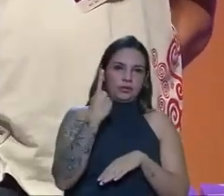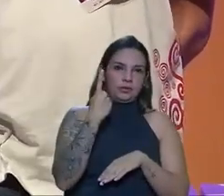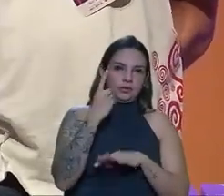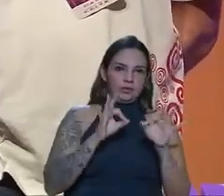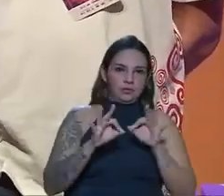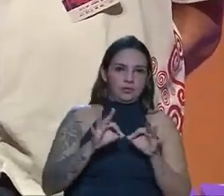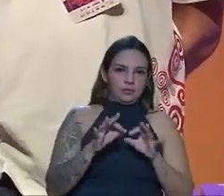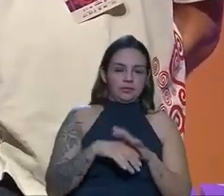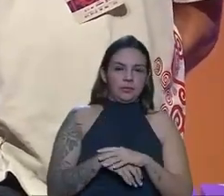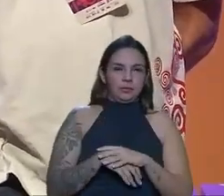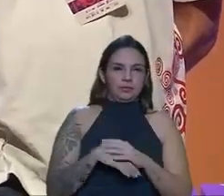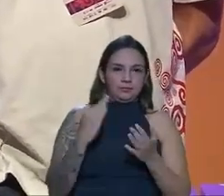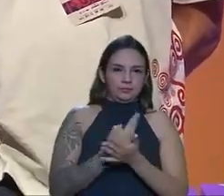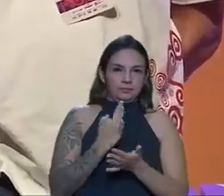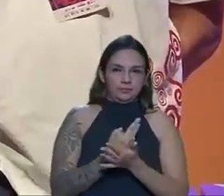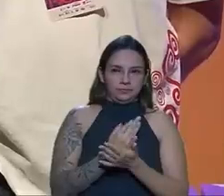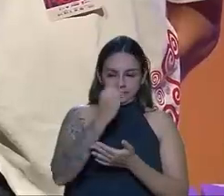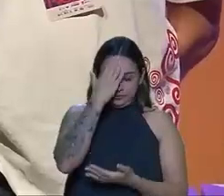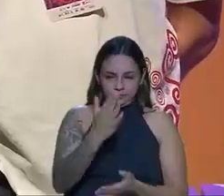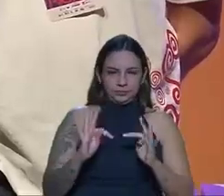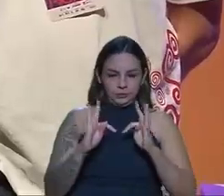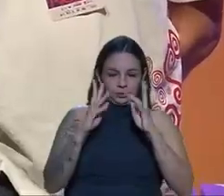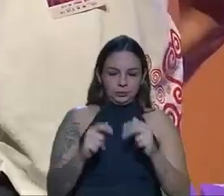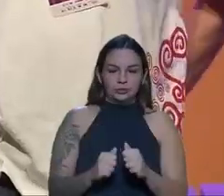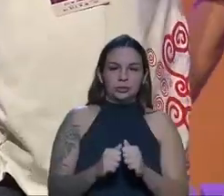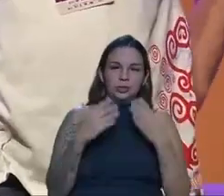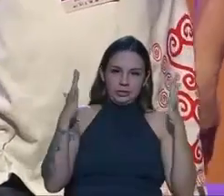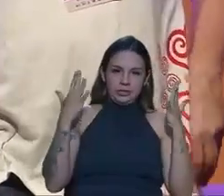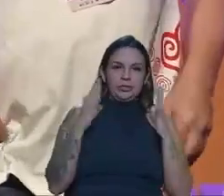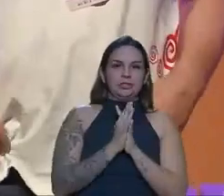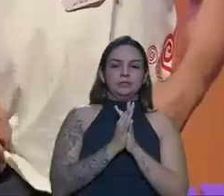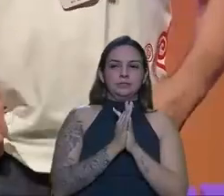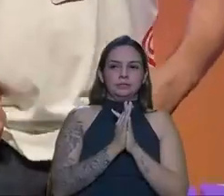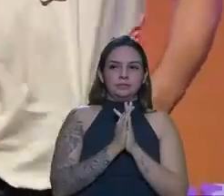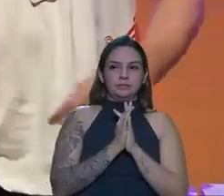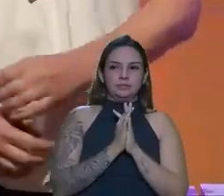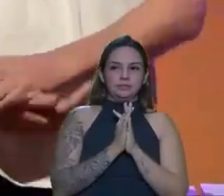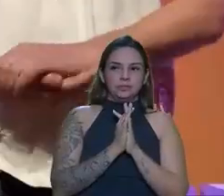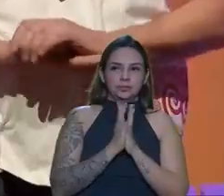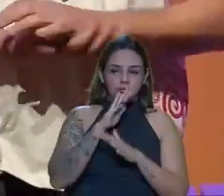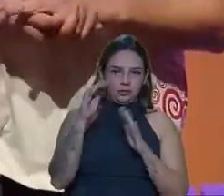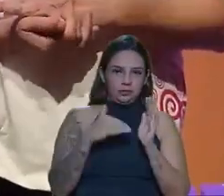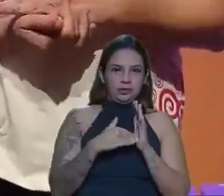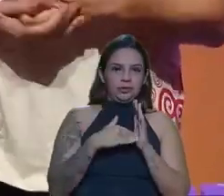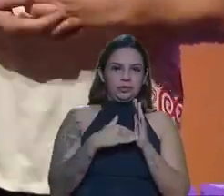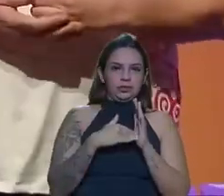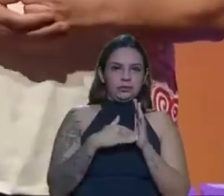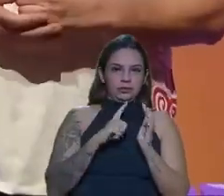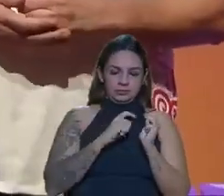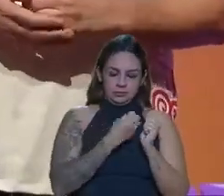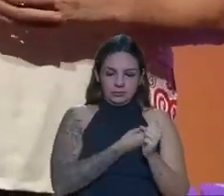de um projeto maior que seria o FLI Araxá. Muito obrigado a todos, parabéns mais uma vez, Afonso, e todos aqueles que direto ou